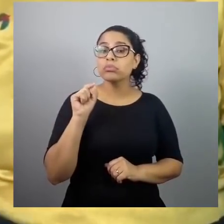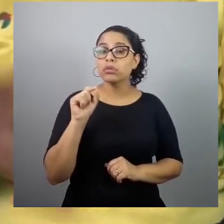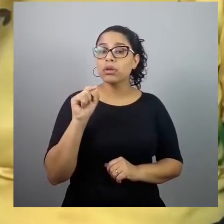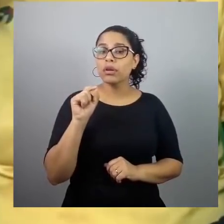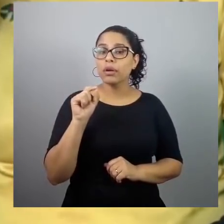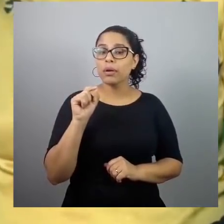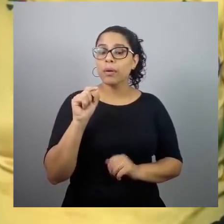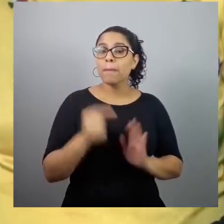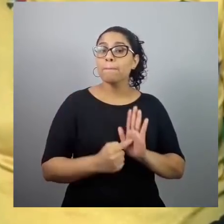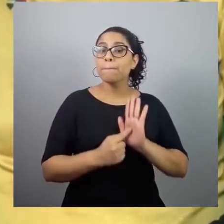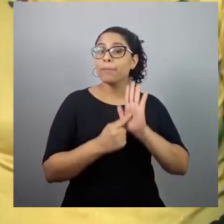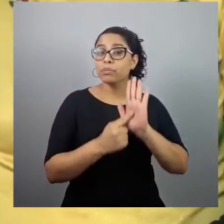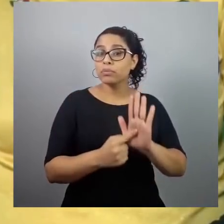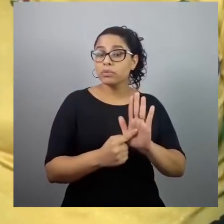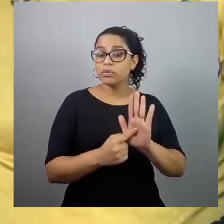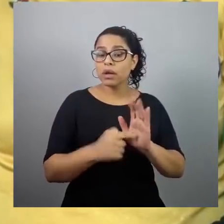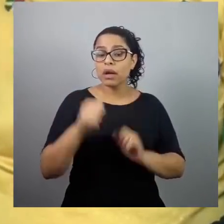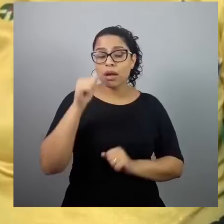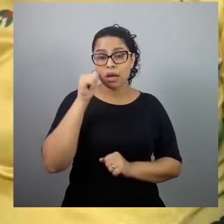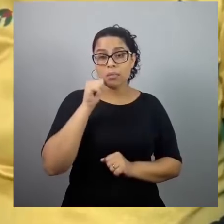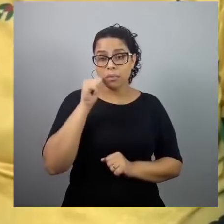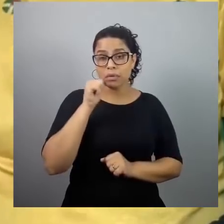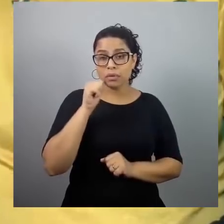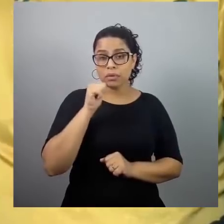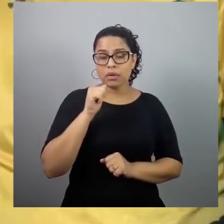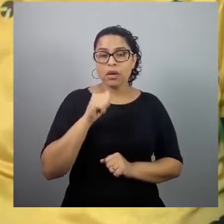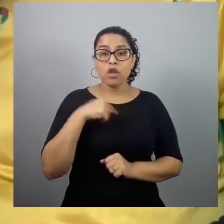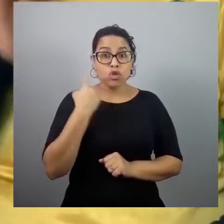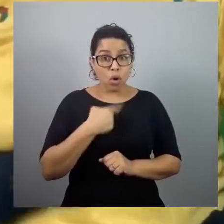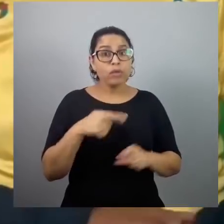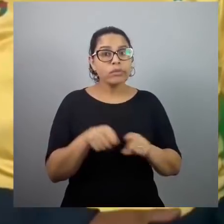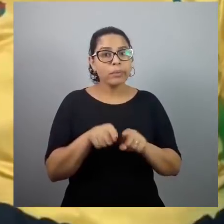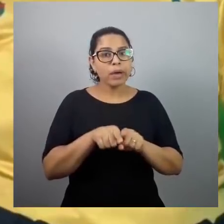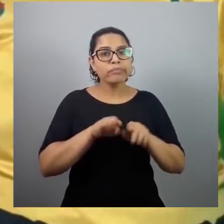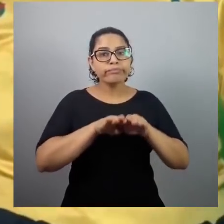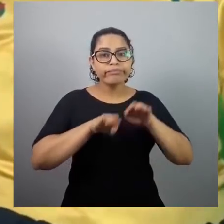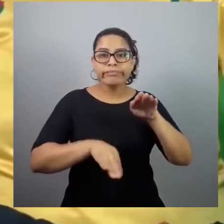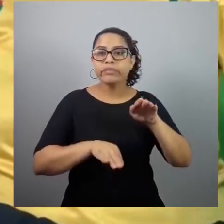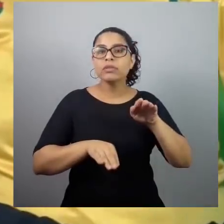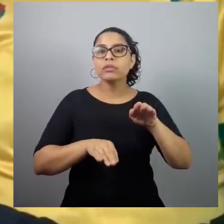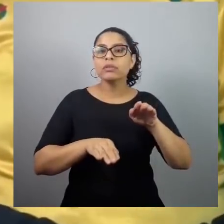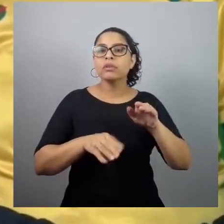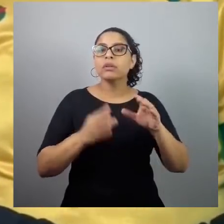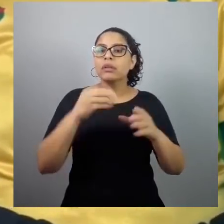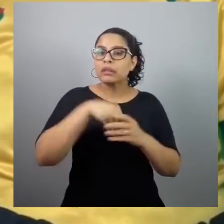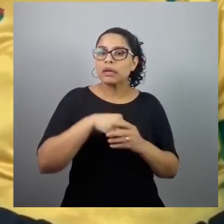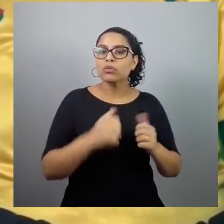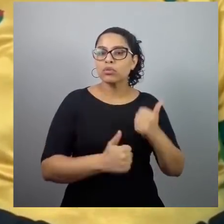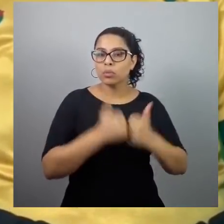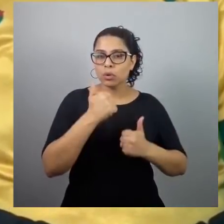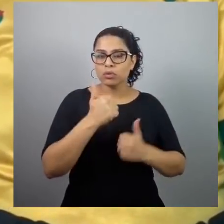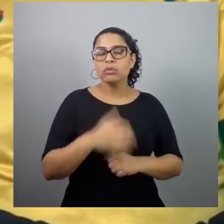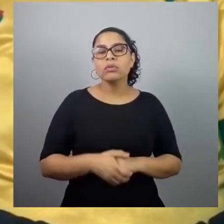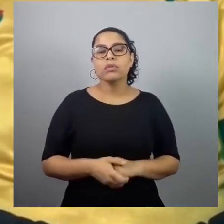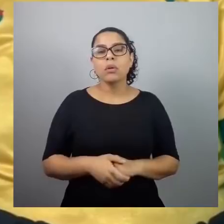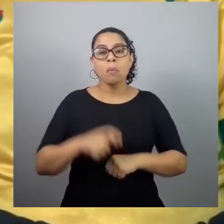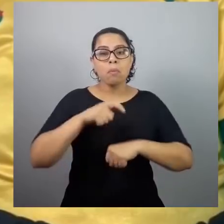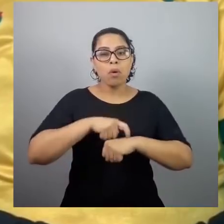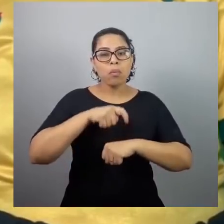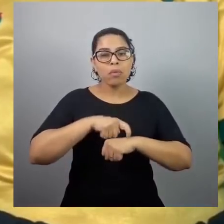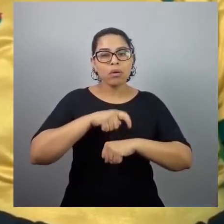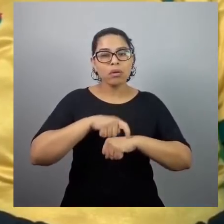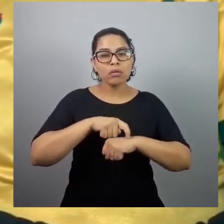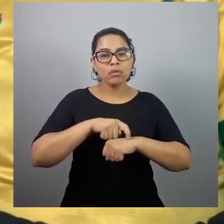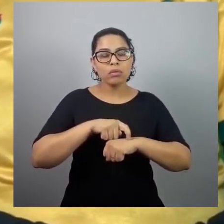A gente está sempre visando que a gente mesmo exclui as pessoas, né, do esporte. Então, a partir do